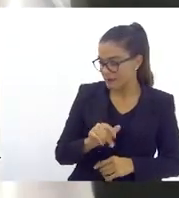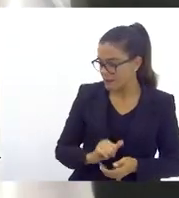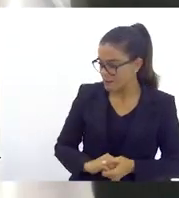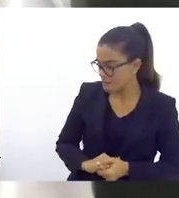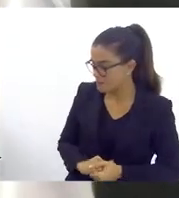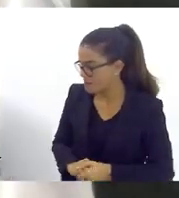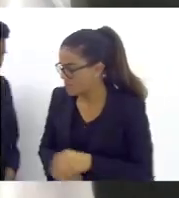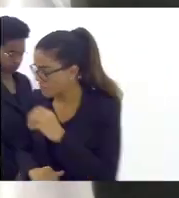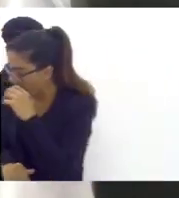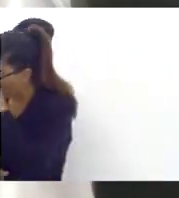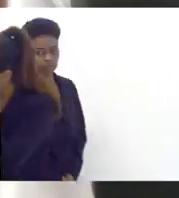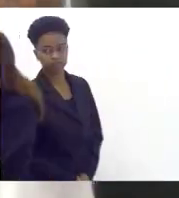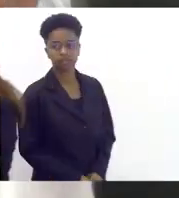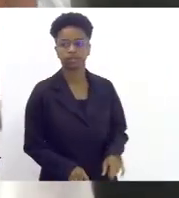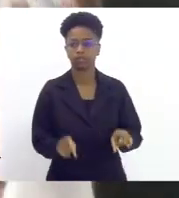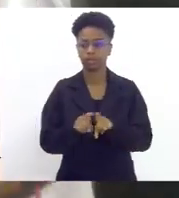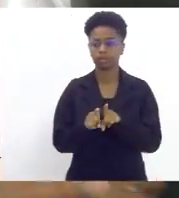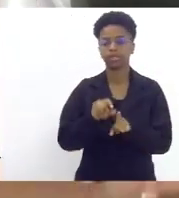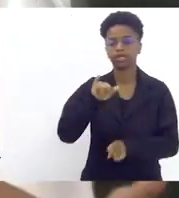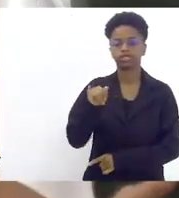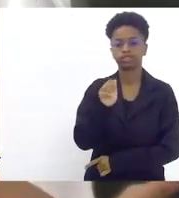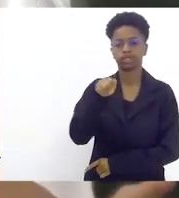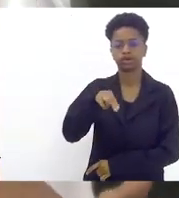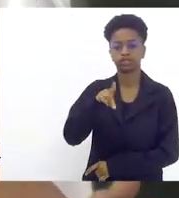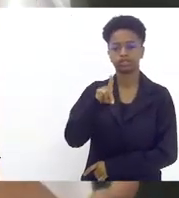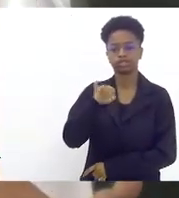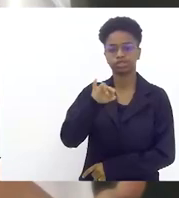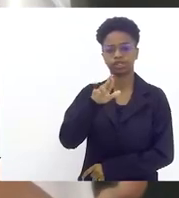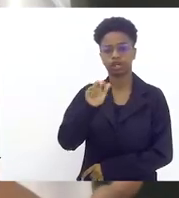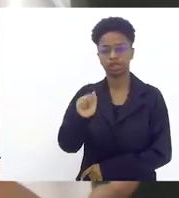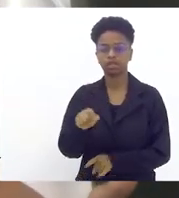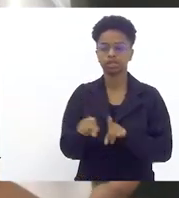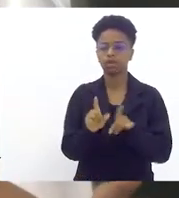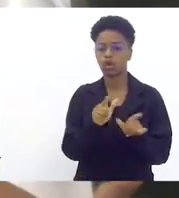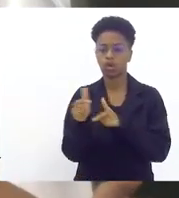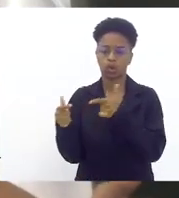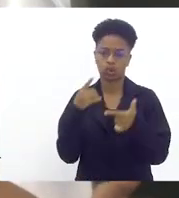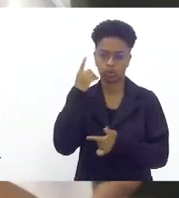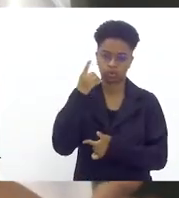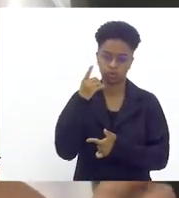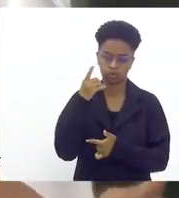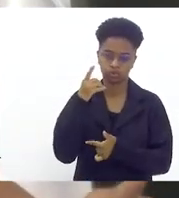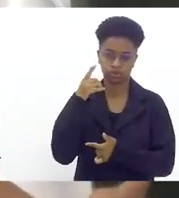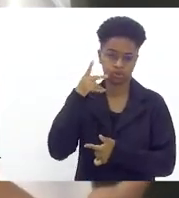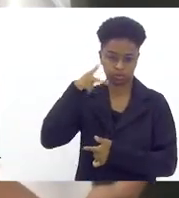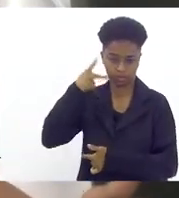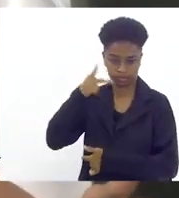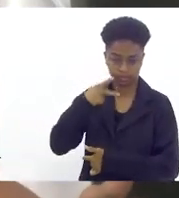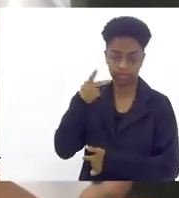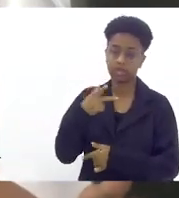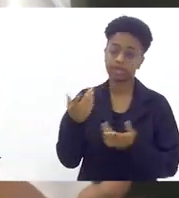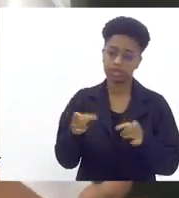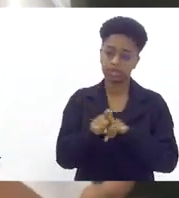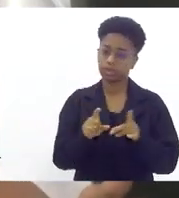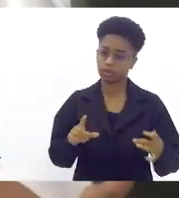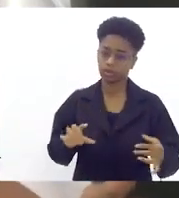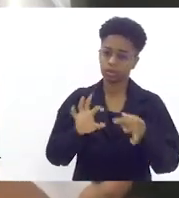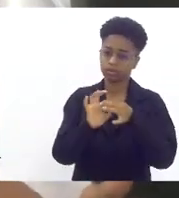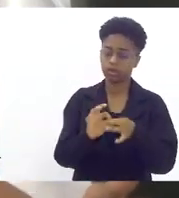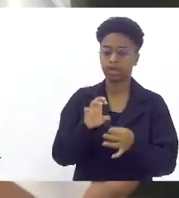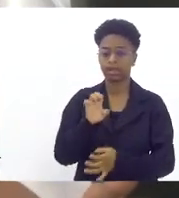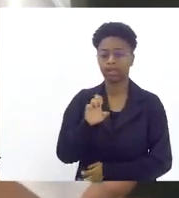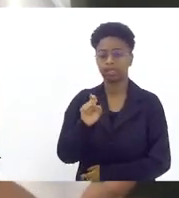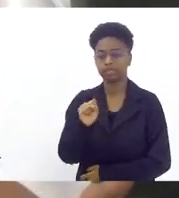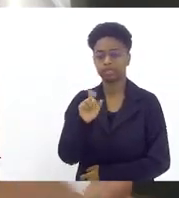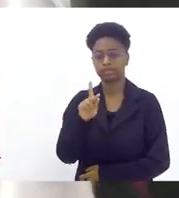da deputada Jandira Fegali, como outras e outros parlamentares sensíveis. É o tema bem na esteira do que o Escla colocou aqui, a necessidade